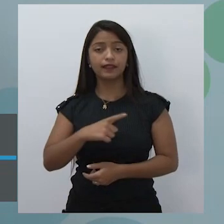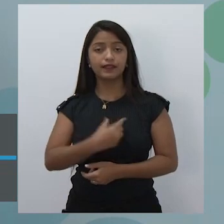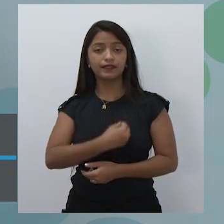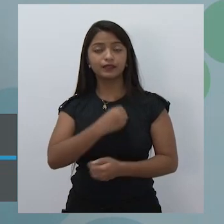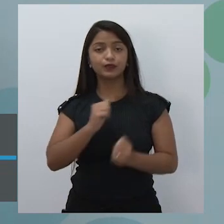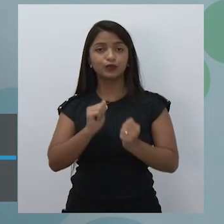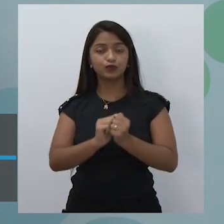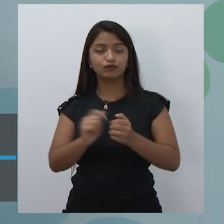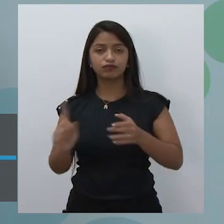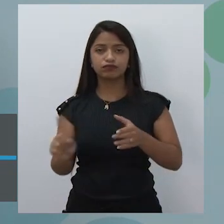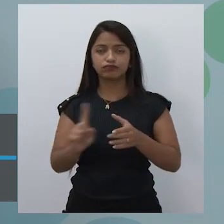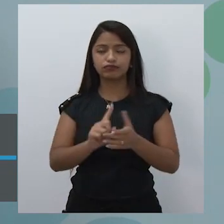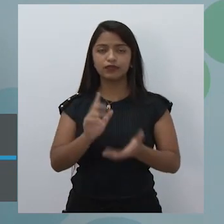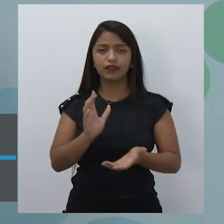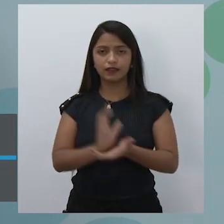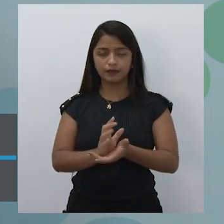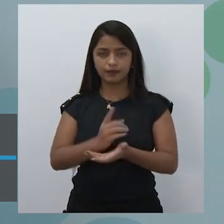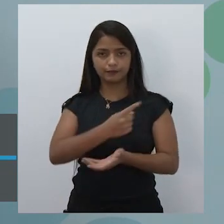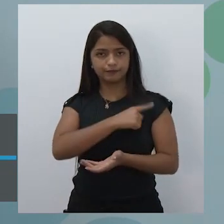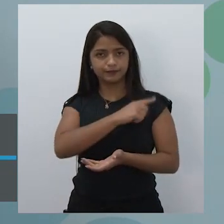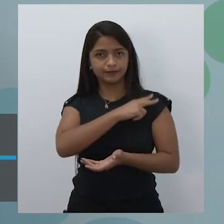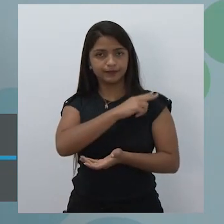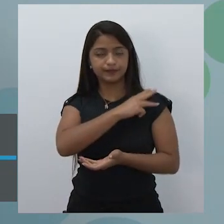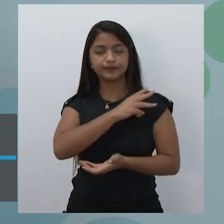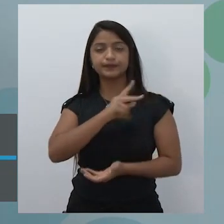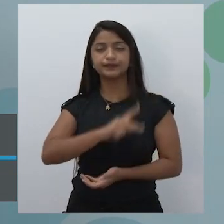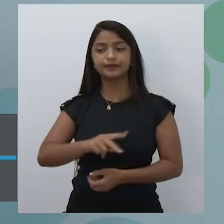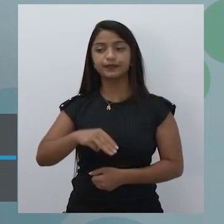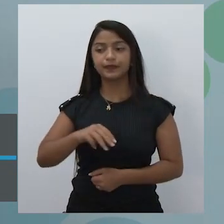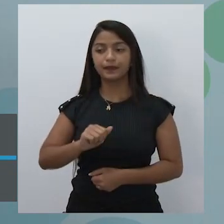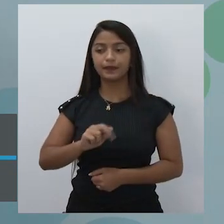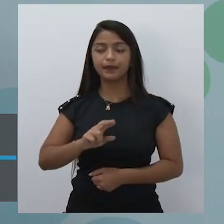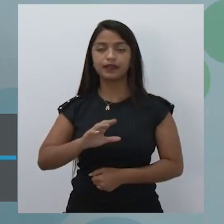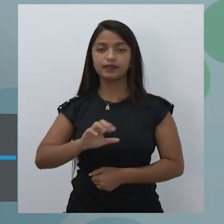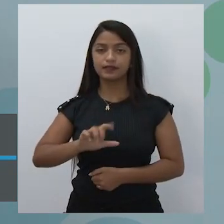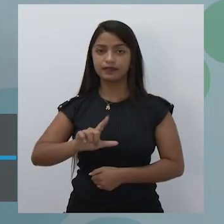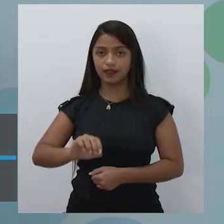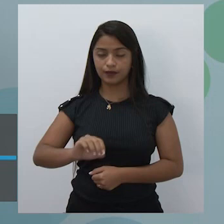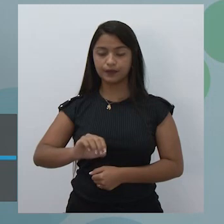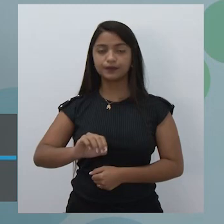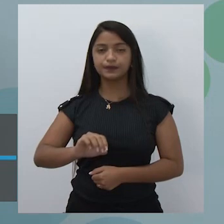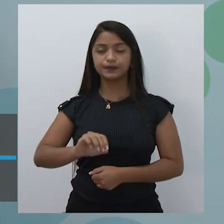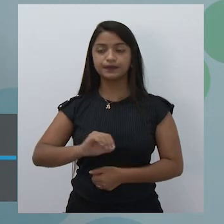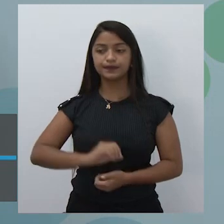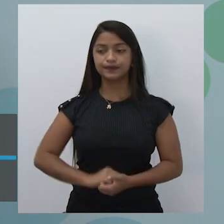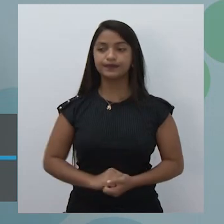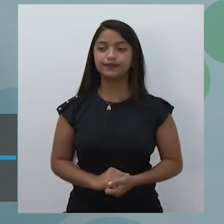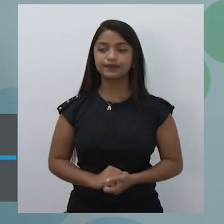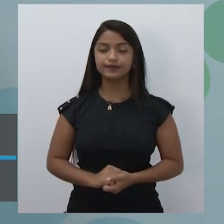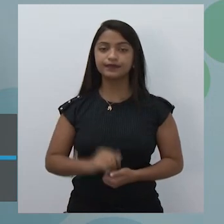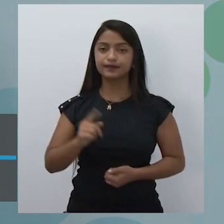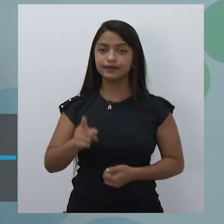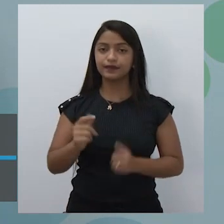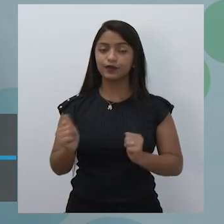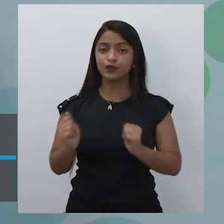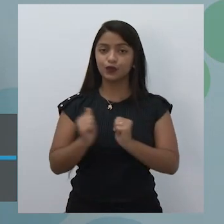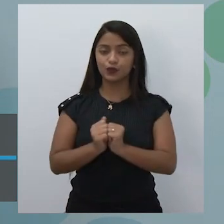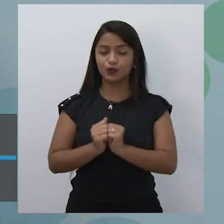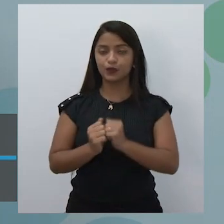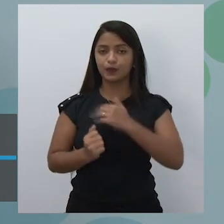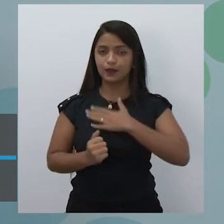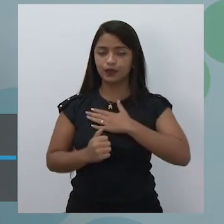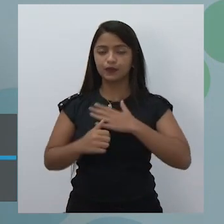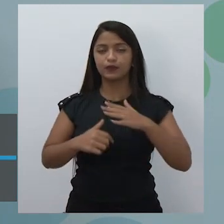no ensino médio o professor Marcelo Elias, que me acompanha em Sociologia,